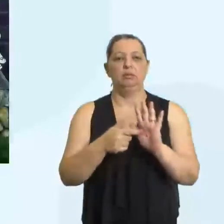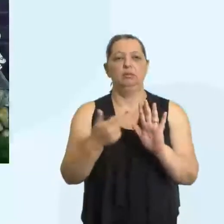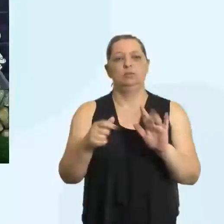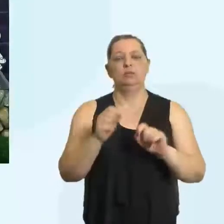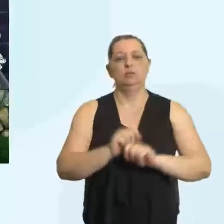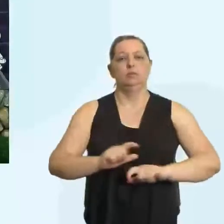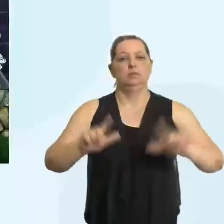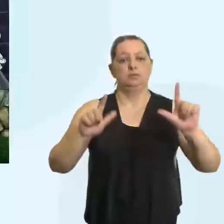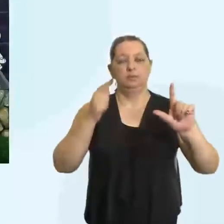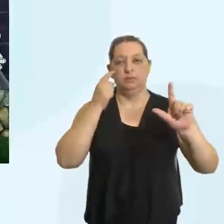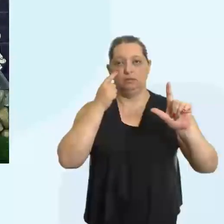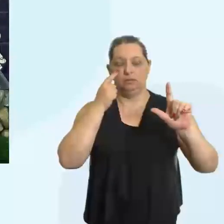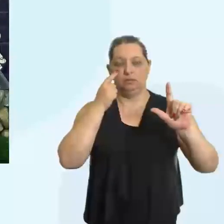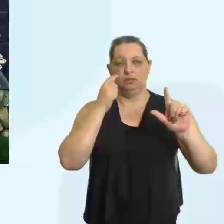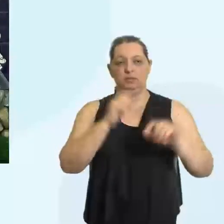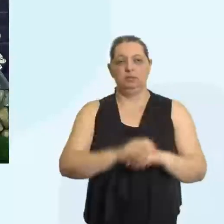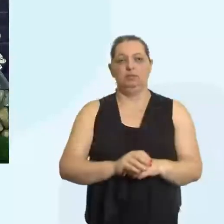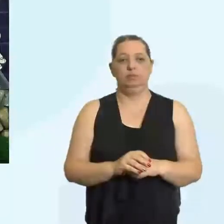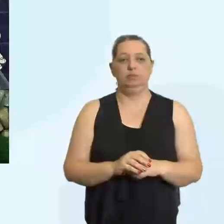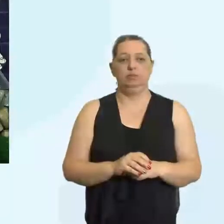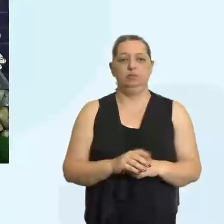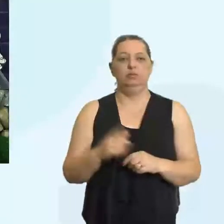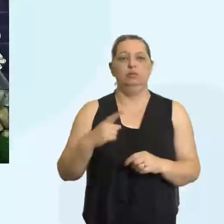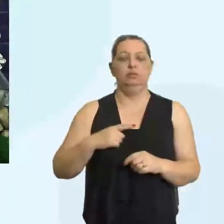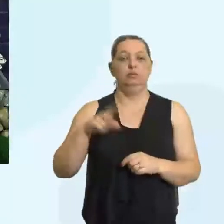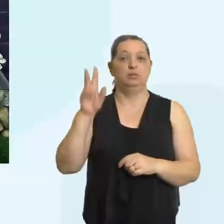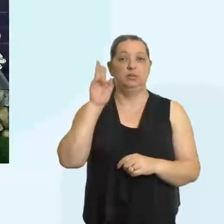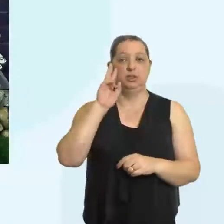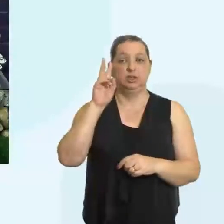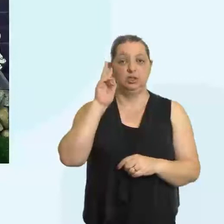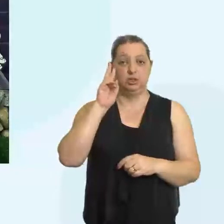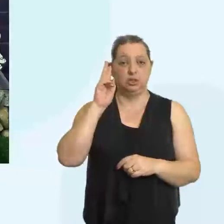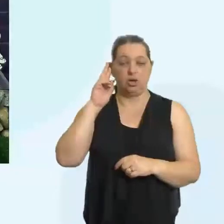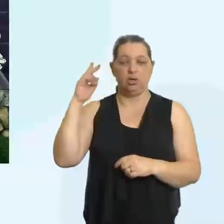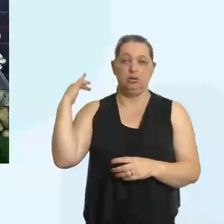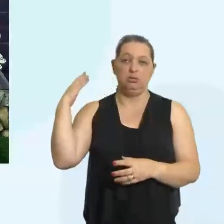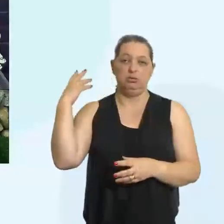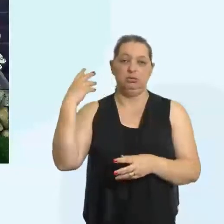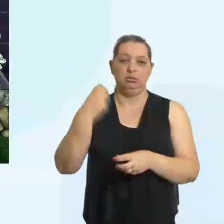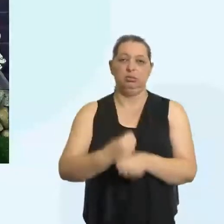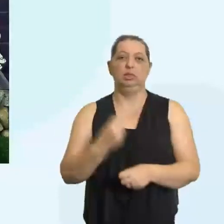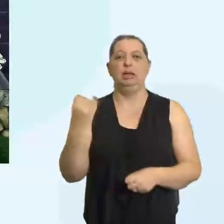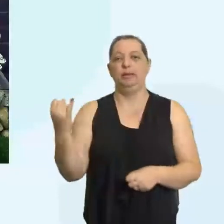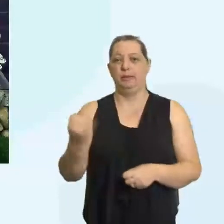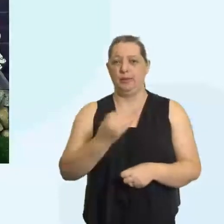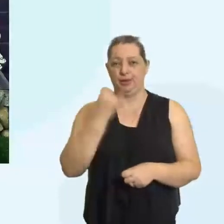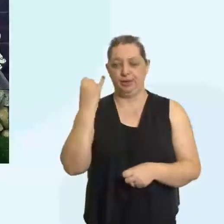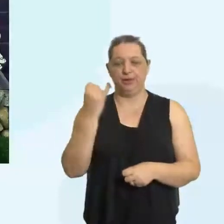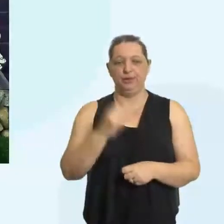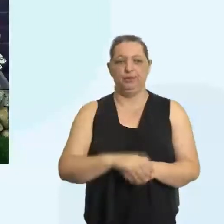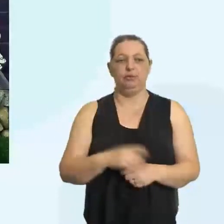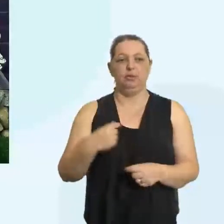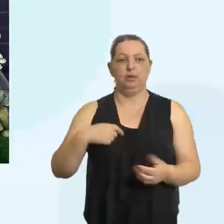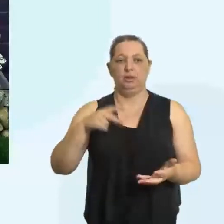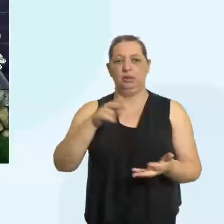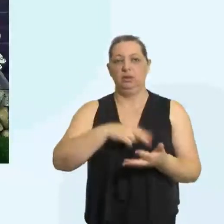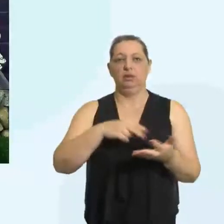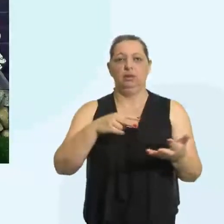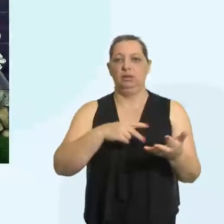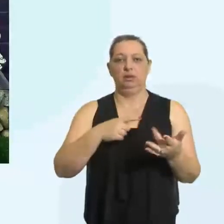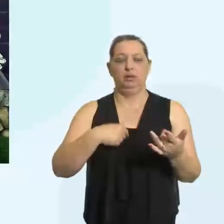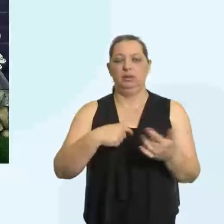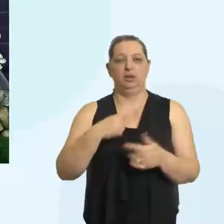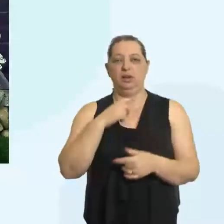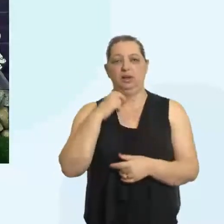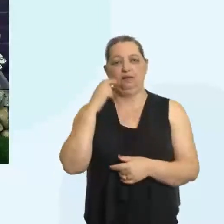mim de novo se a gente traz elementos históricos importantes é pedir para ele por a imagem na verdade que eu vôlei eu não queria passar essa vergonha